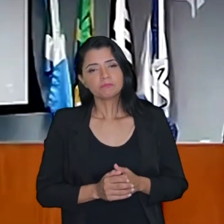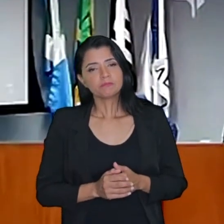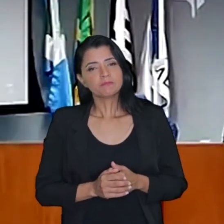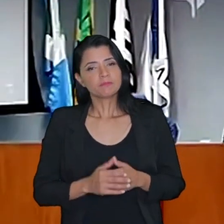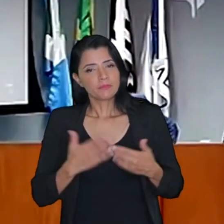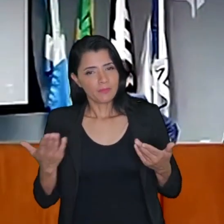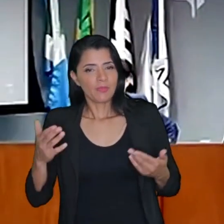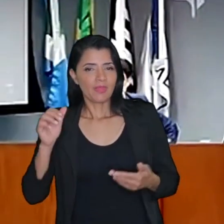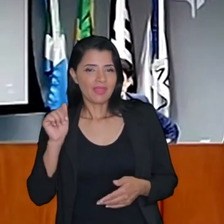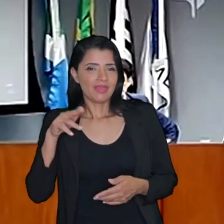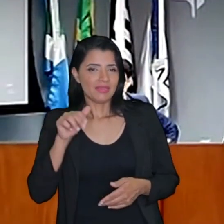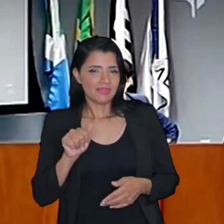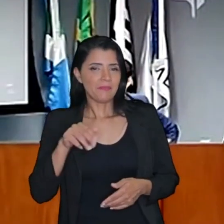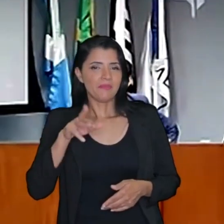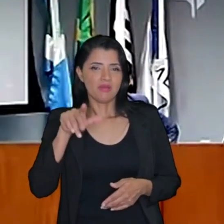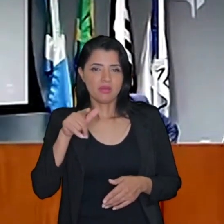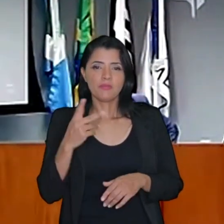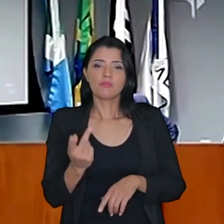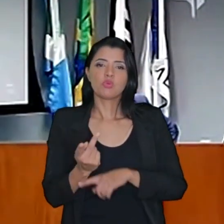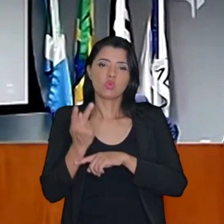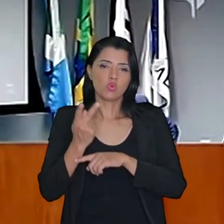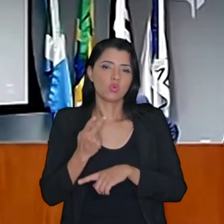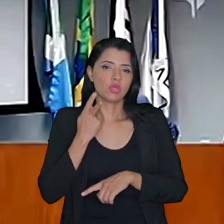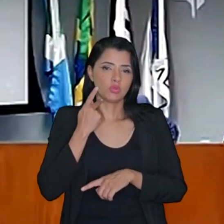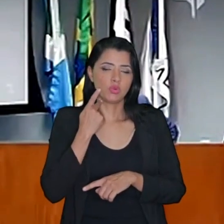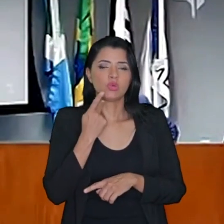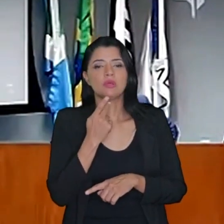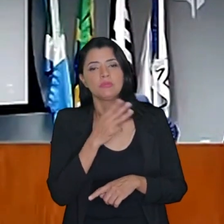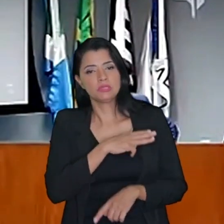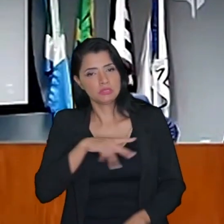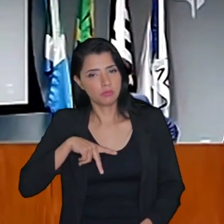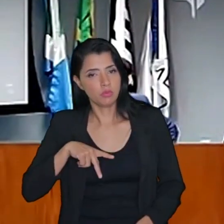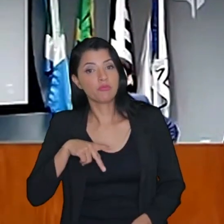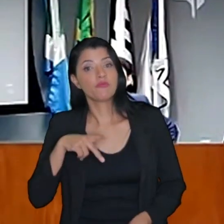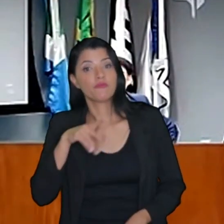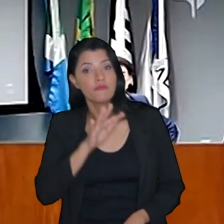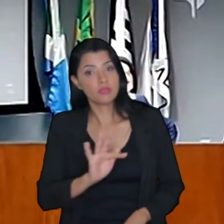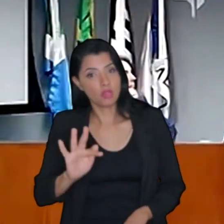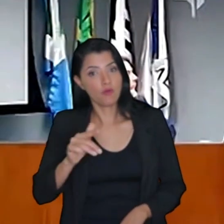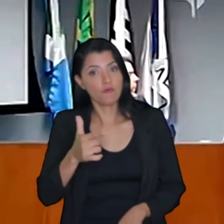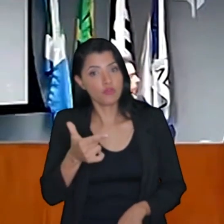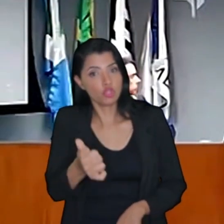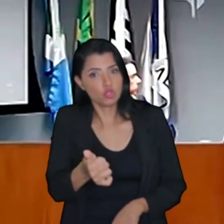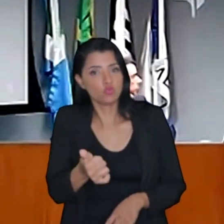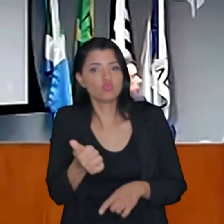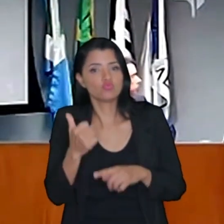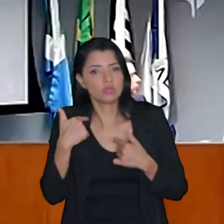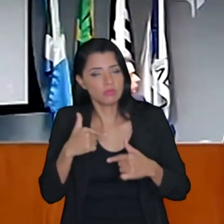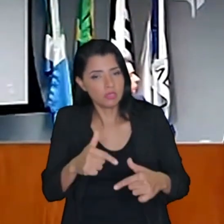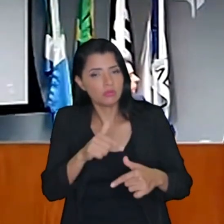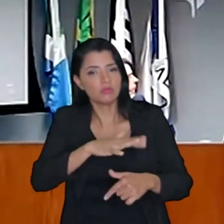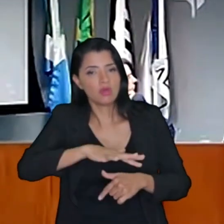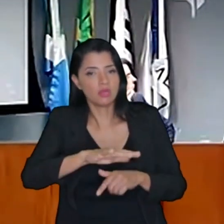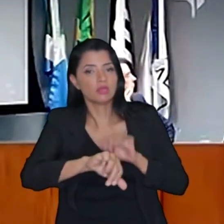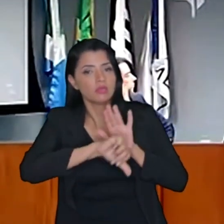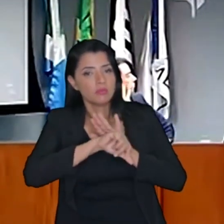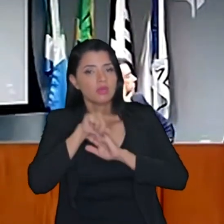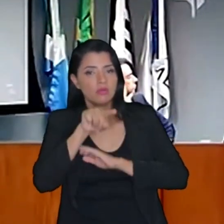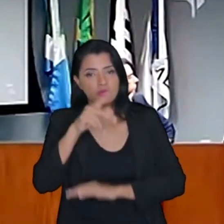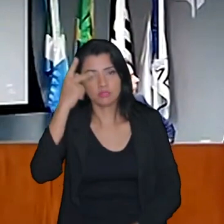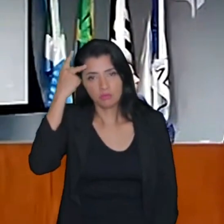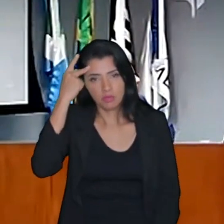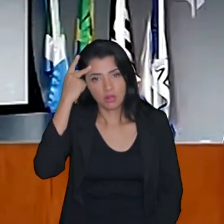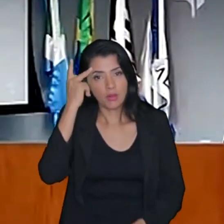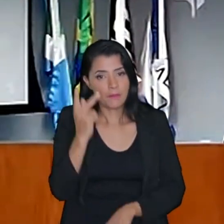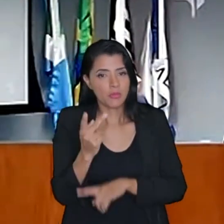a doutora Ana Mara Osório, procuradora do Ministério Público Federal há 21 anos, atuando sobretudo na área criminal em São Paulo. Procuradora